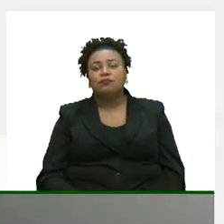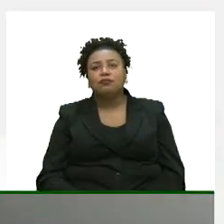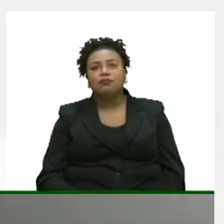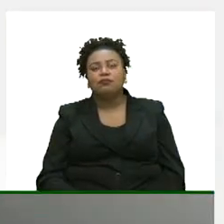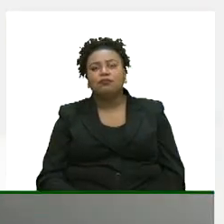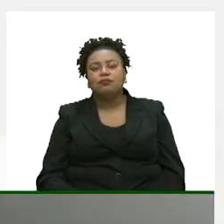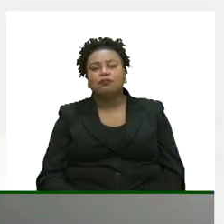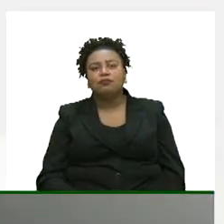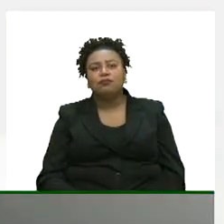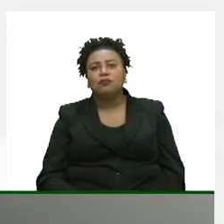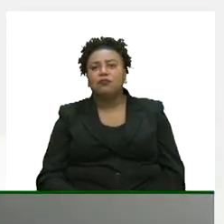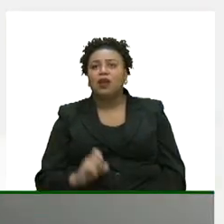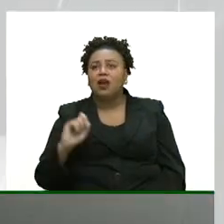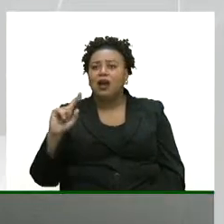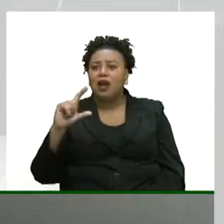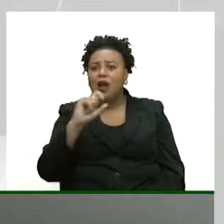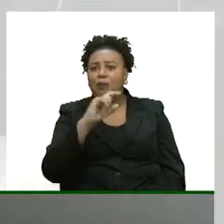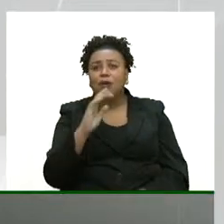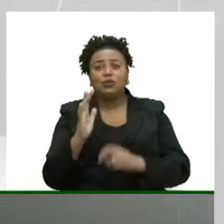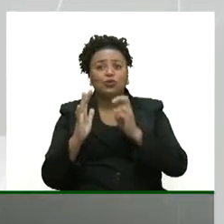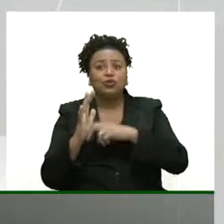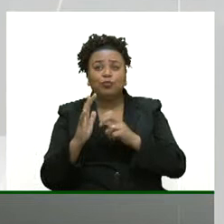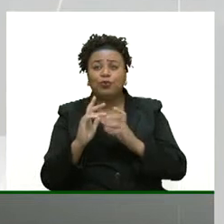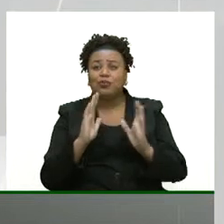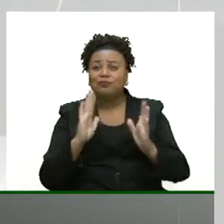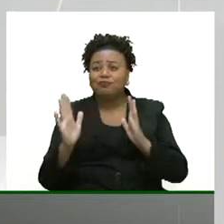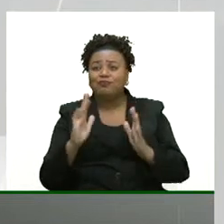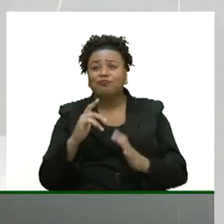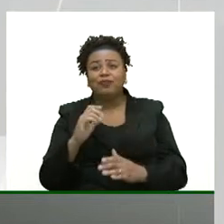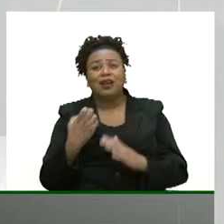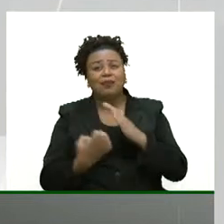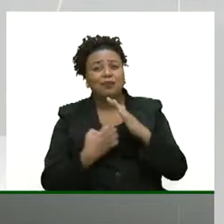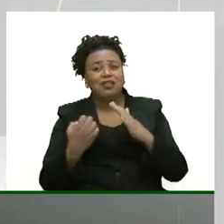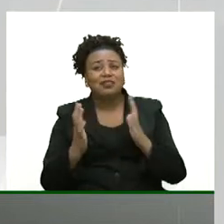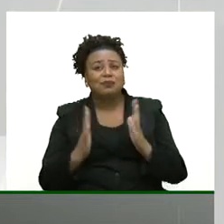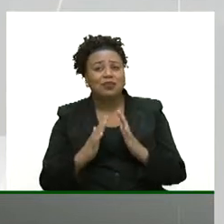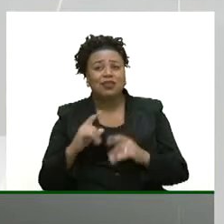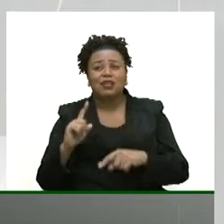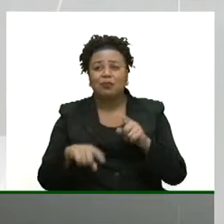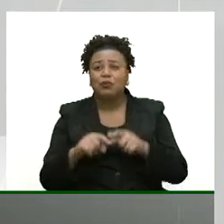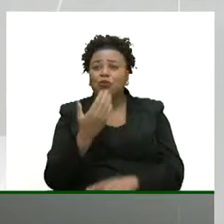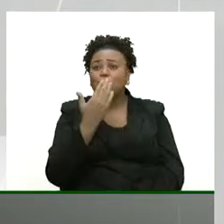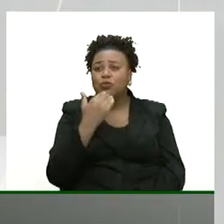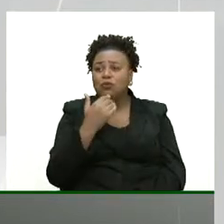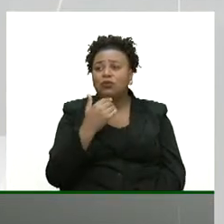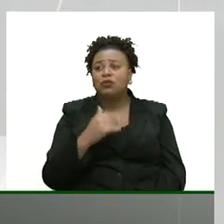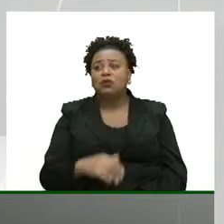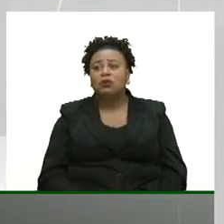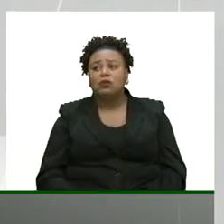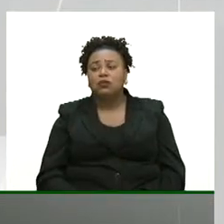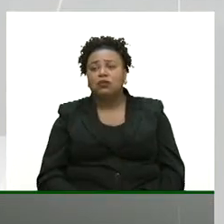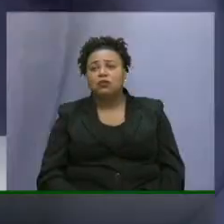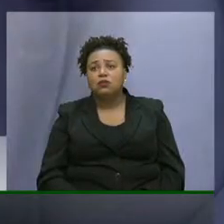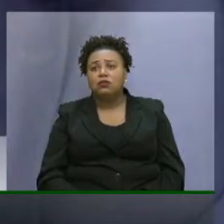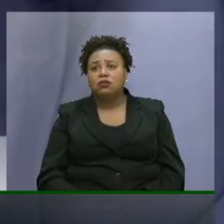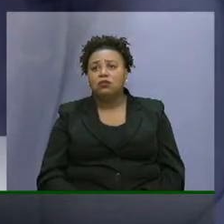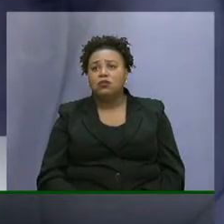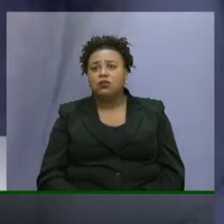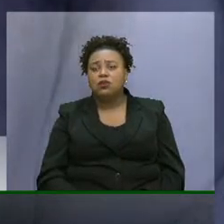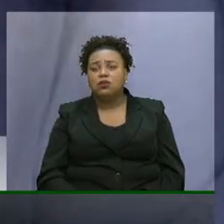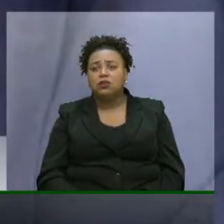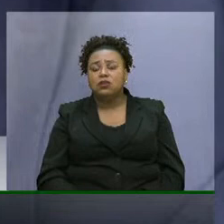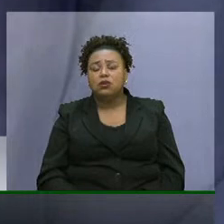Imposto, aumento de imposto no meio dessa crise para microempresa, para cesta básica, para isso tudo, seria uma grande